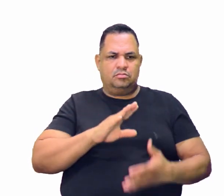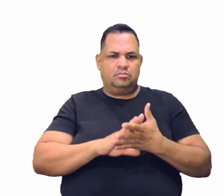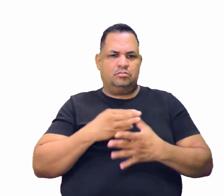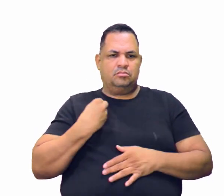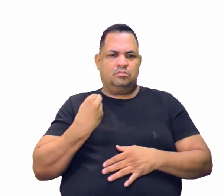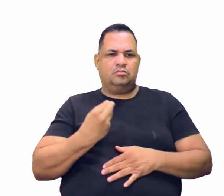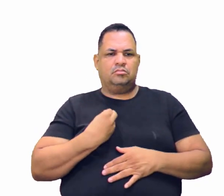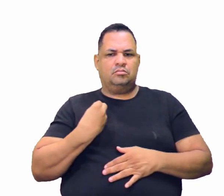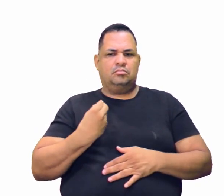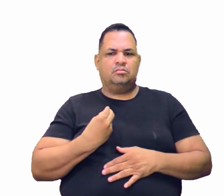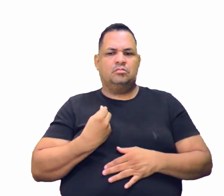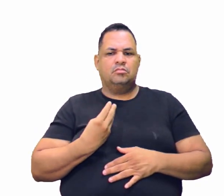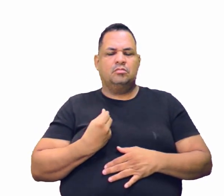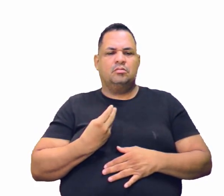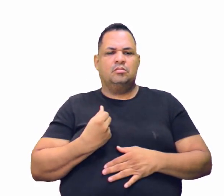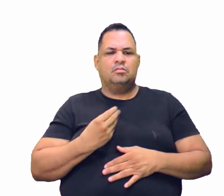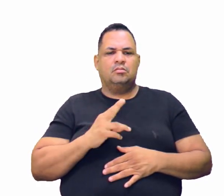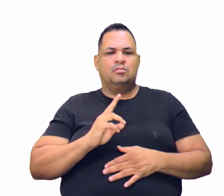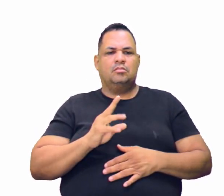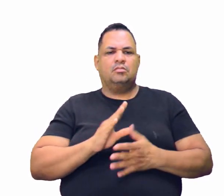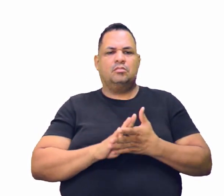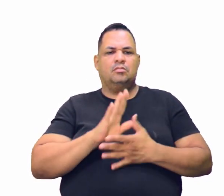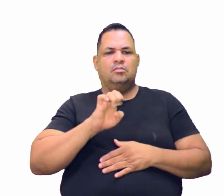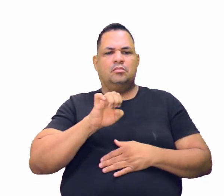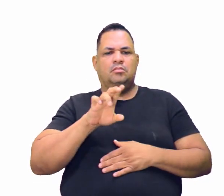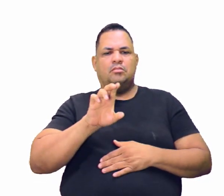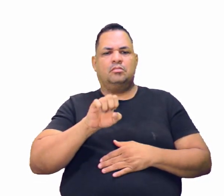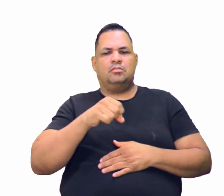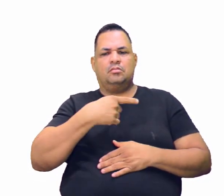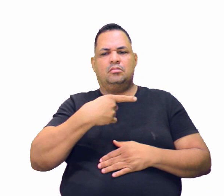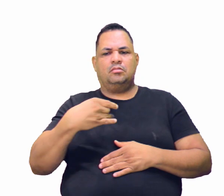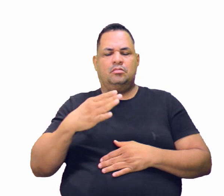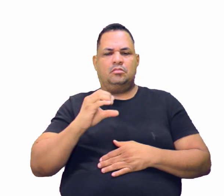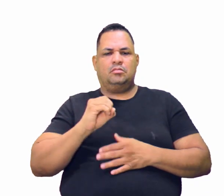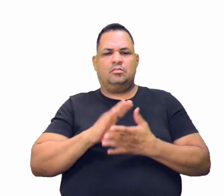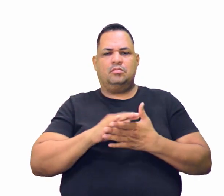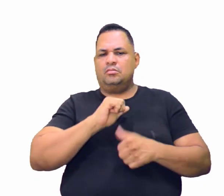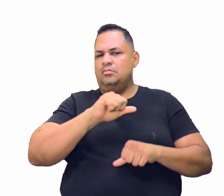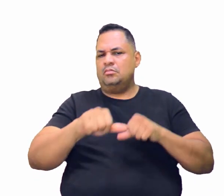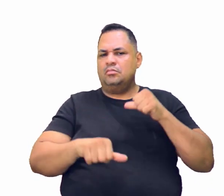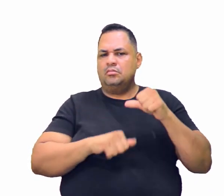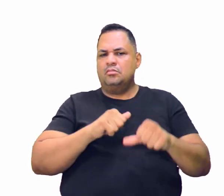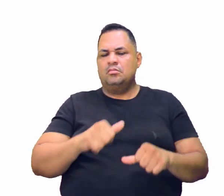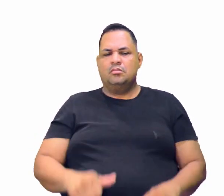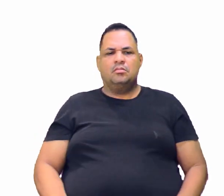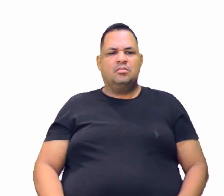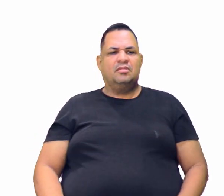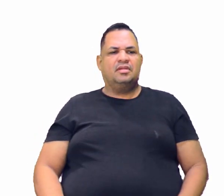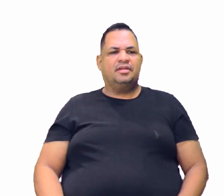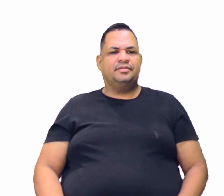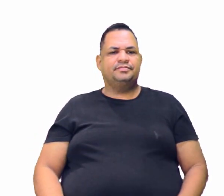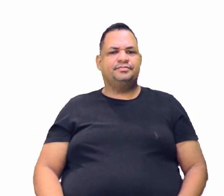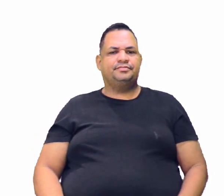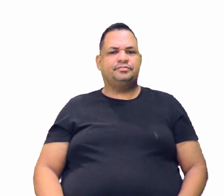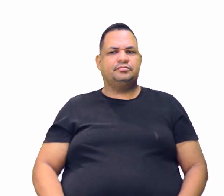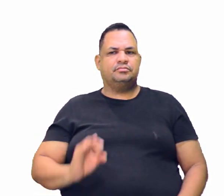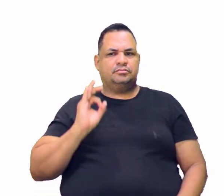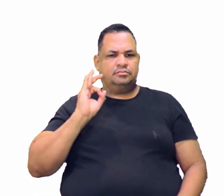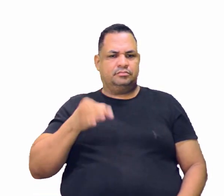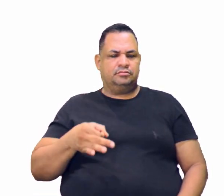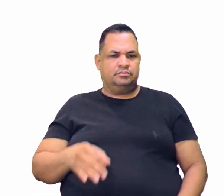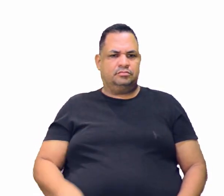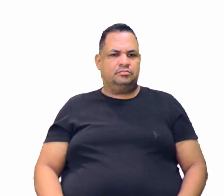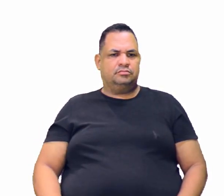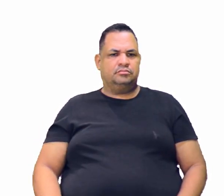plural. E olha aqui que eu tenho em seguida. Em anexo. Mudou? Não. Tá certo?